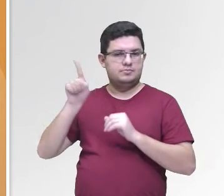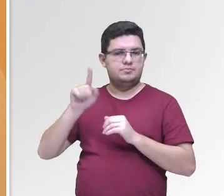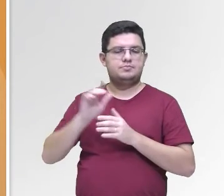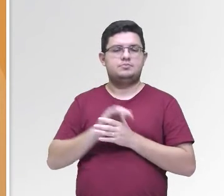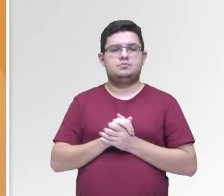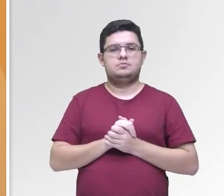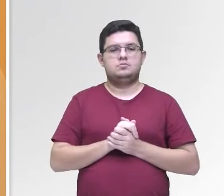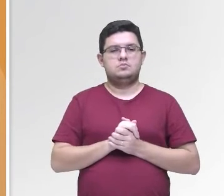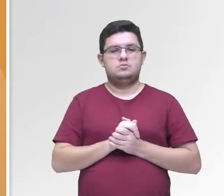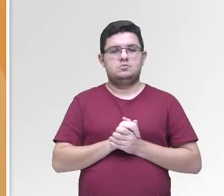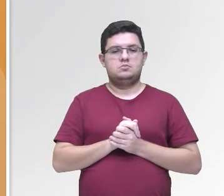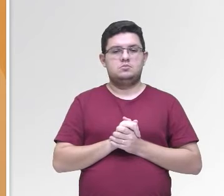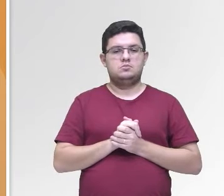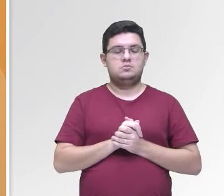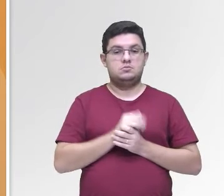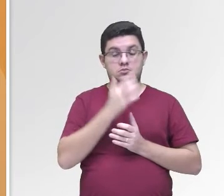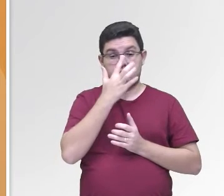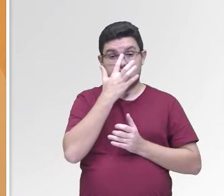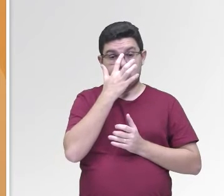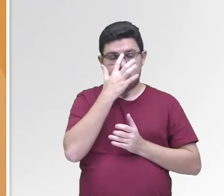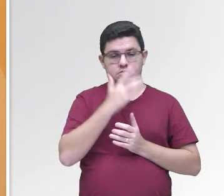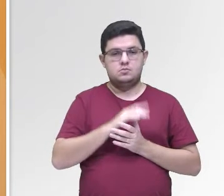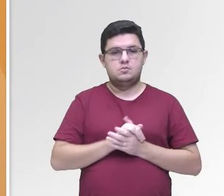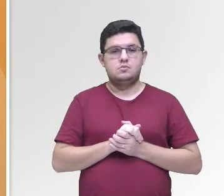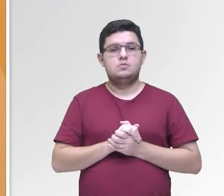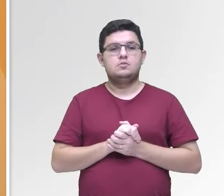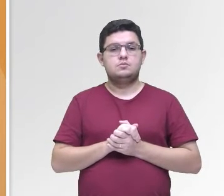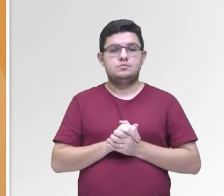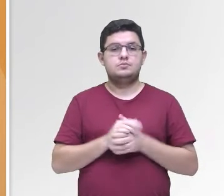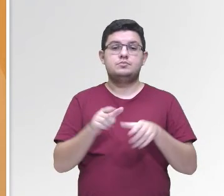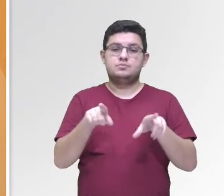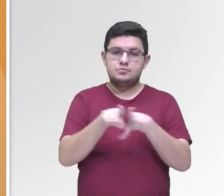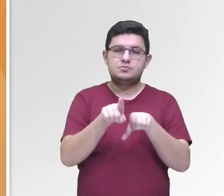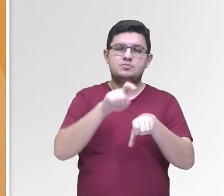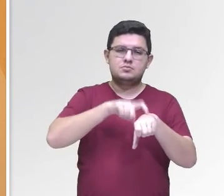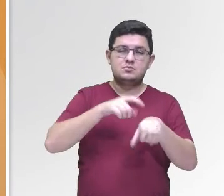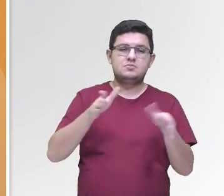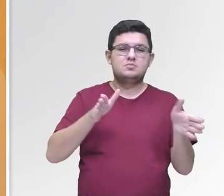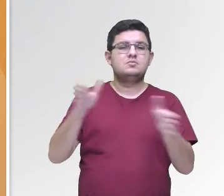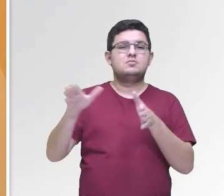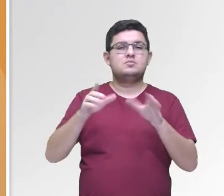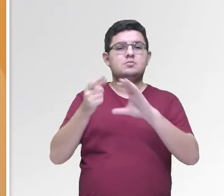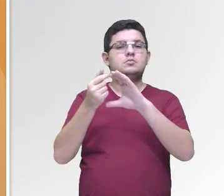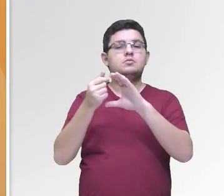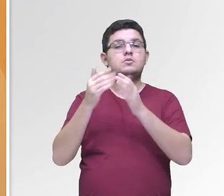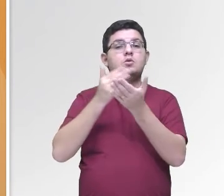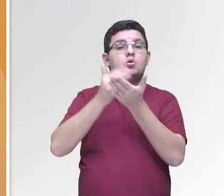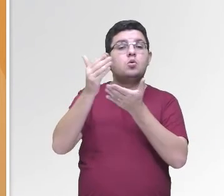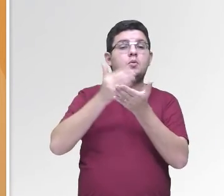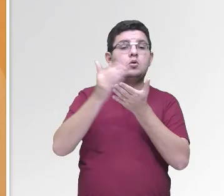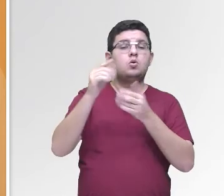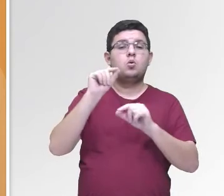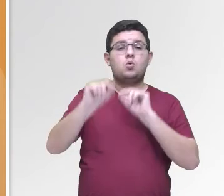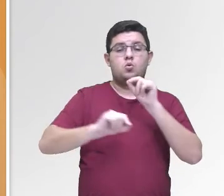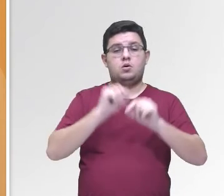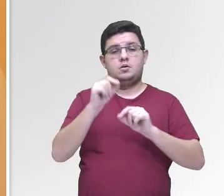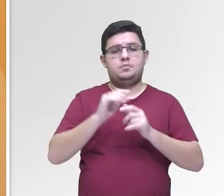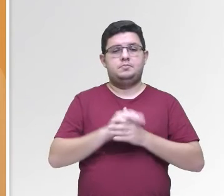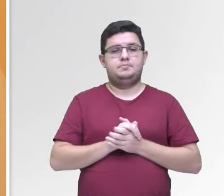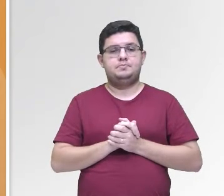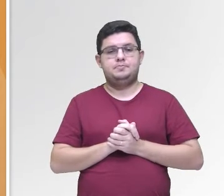ok? Foi justamente no período do capitalismo financeiro que surgiu aí, né,